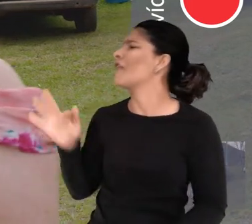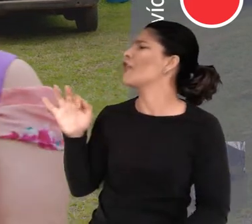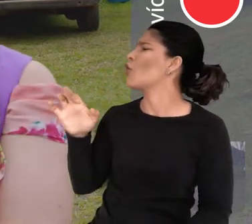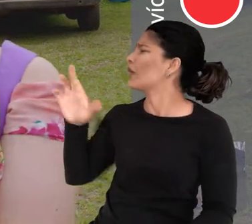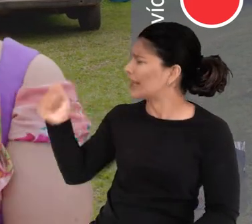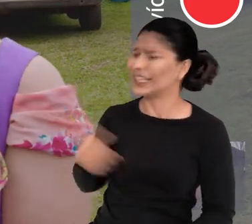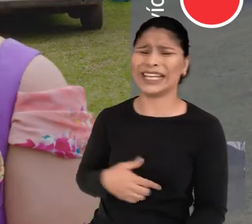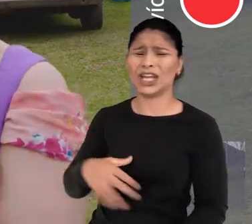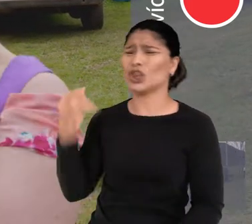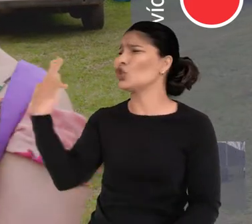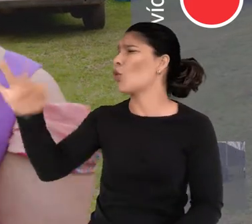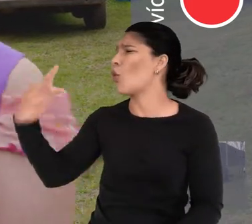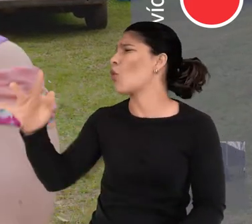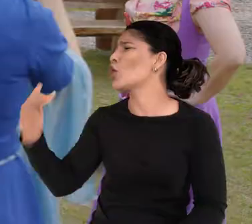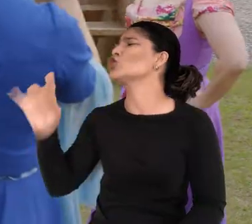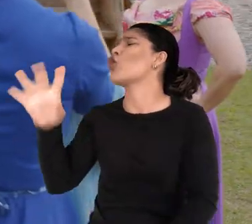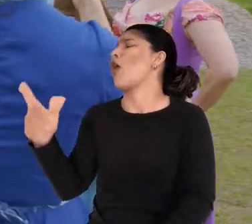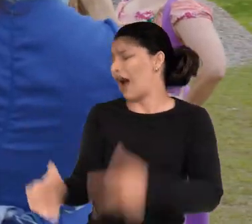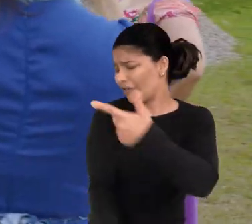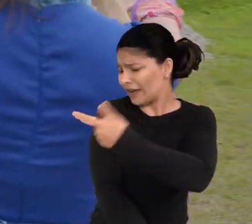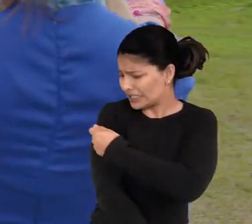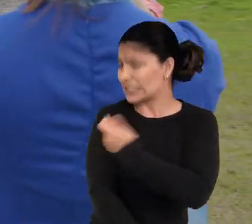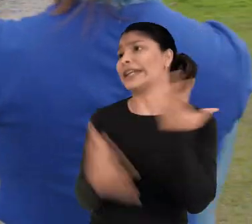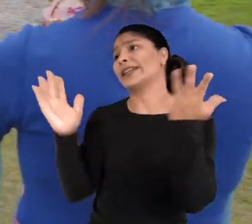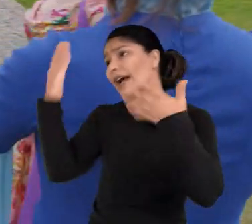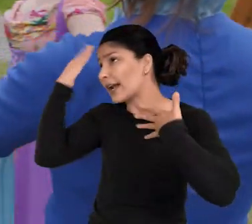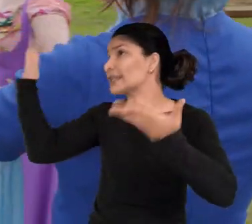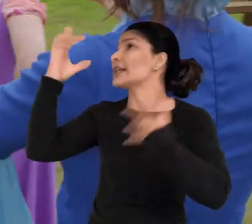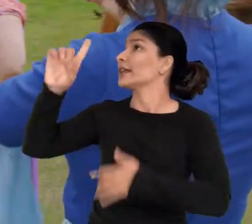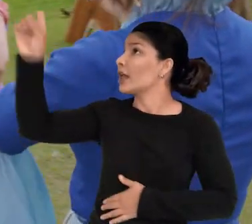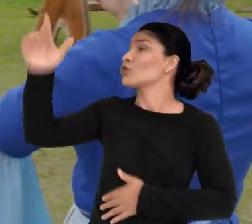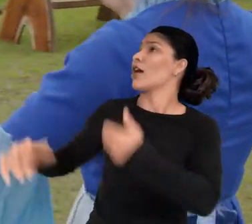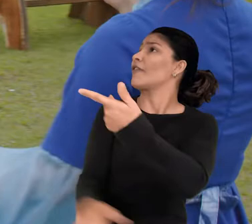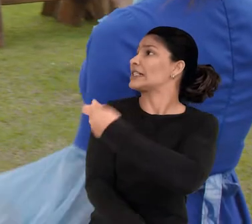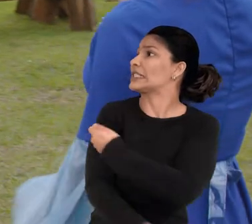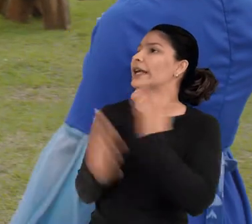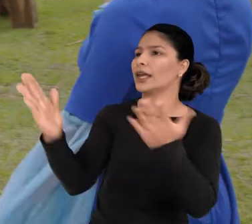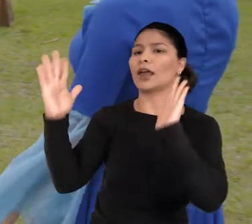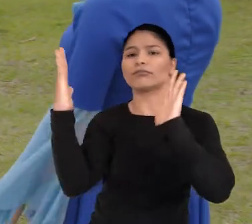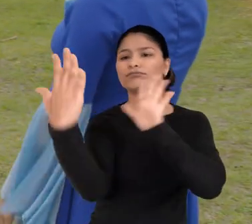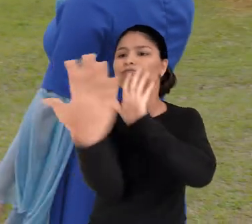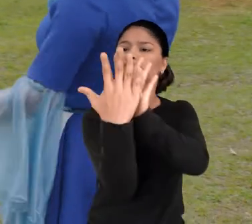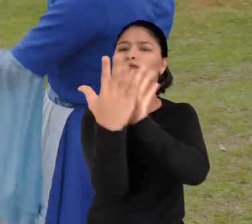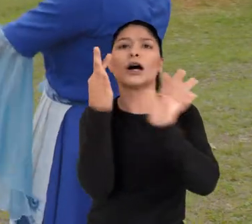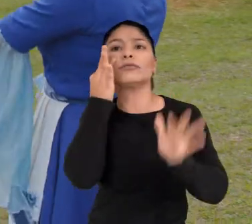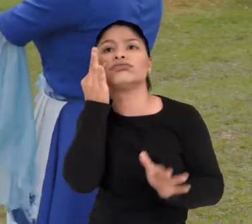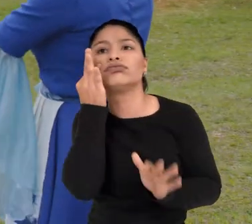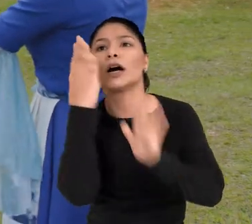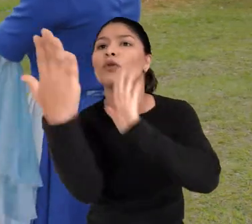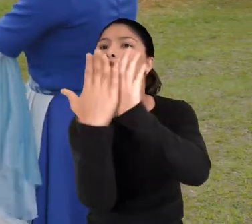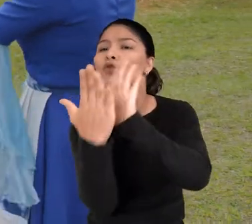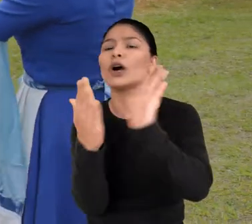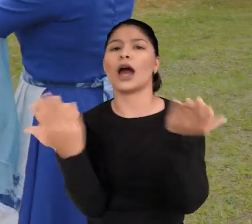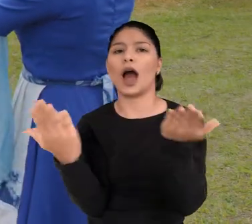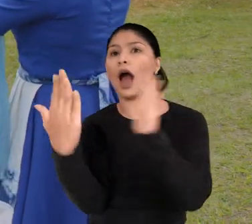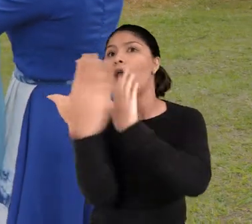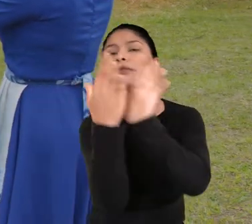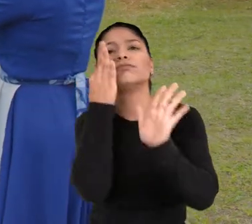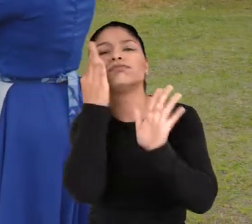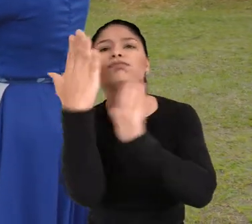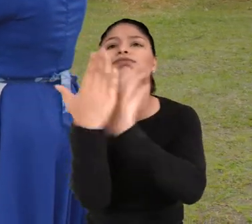Ai, Fiorella Que dor no braço o quê, meu? É só por causa da vacina que nós estamos aqui hoje Cara a cara